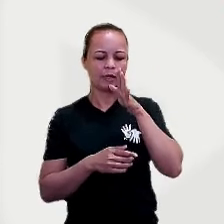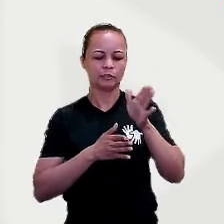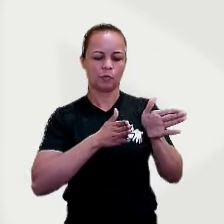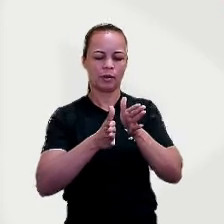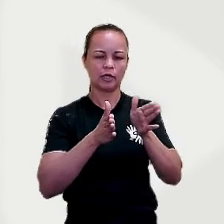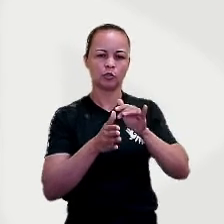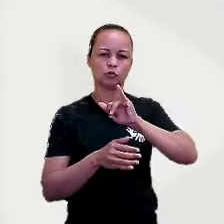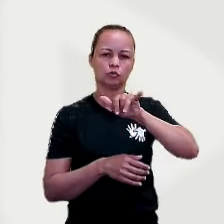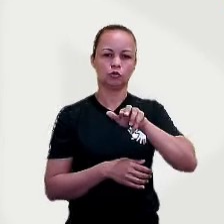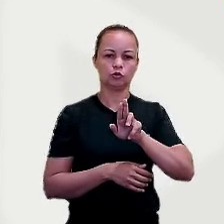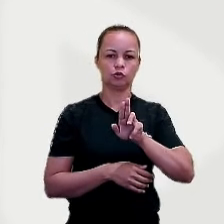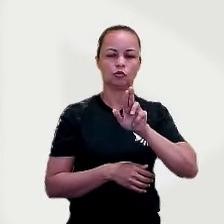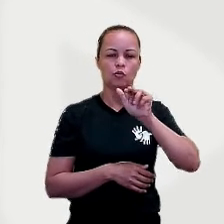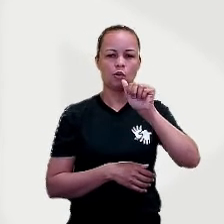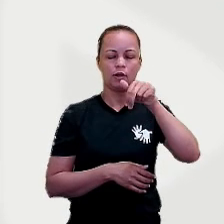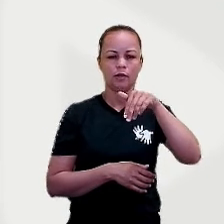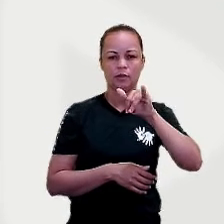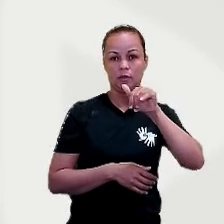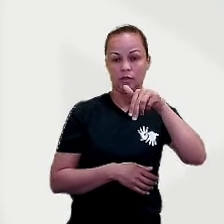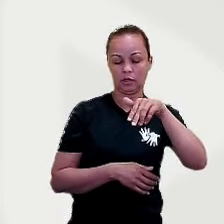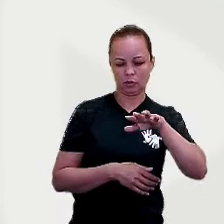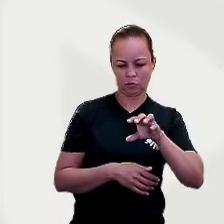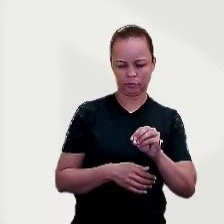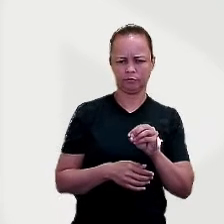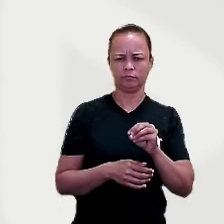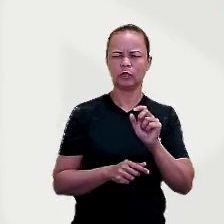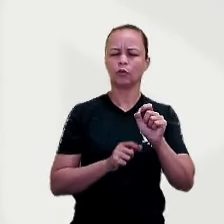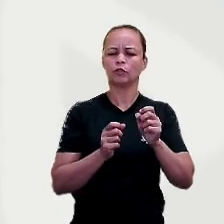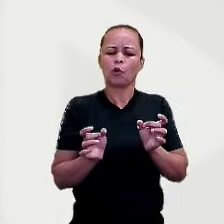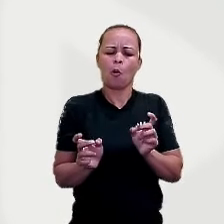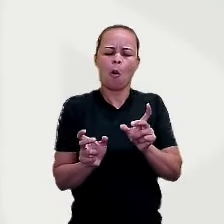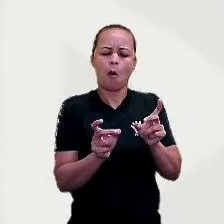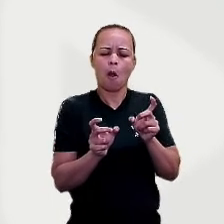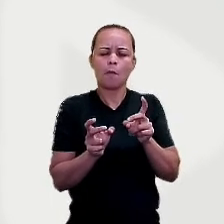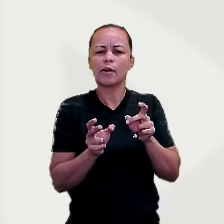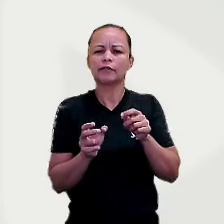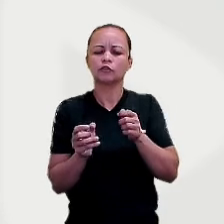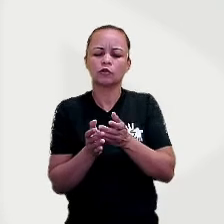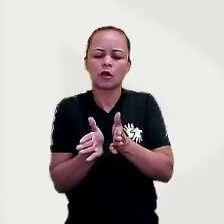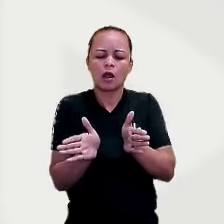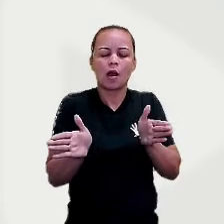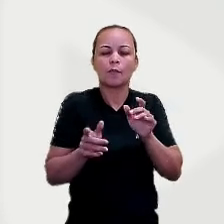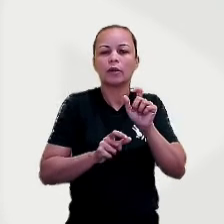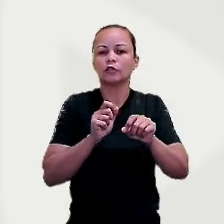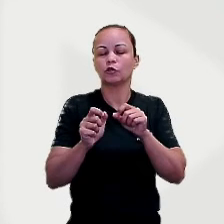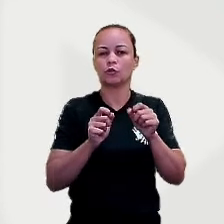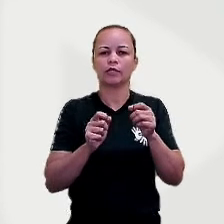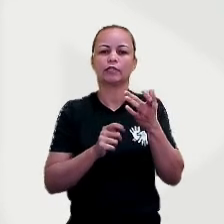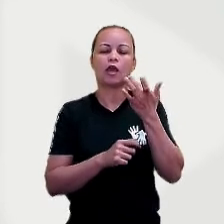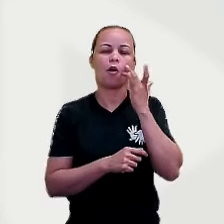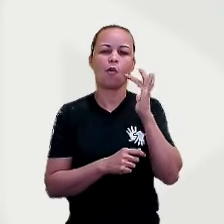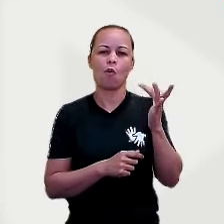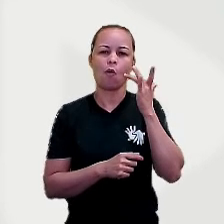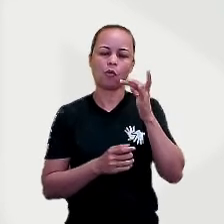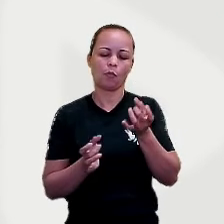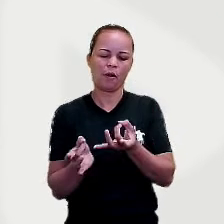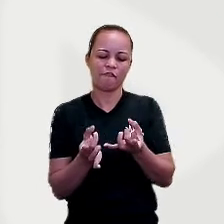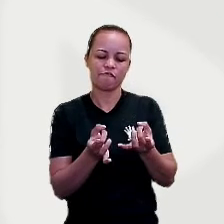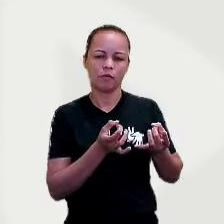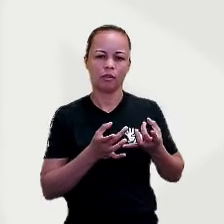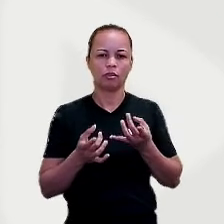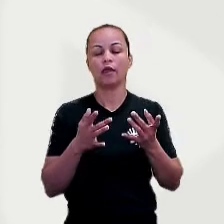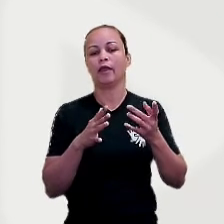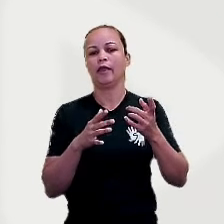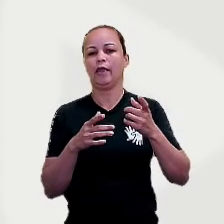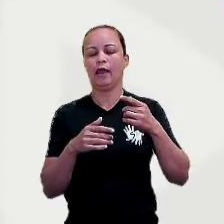portos para o comércio. Quando se há muito comércio, começa a ver o quê? Naquele tempo, ouro, movimentação de dinheiro. Então, o Brasil